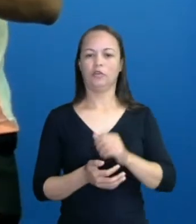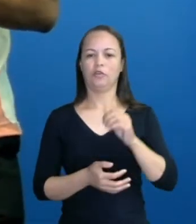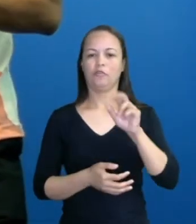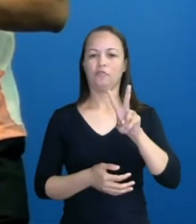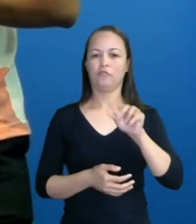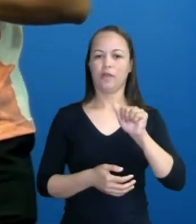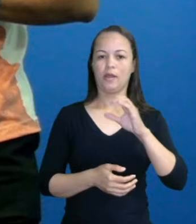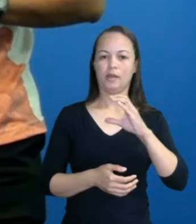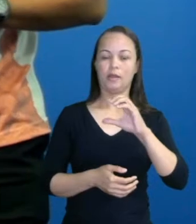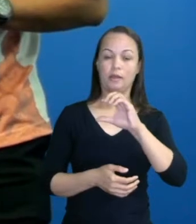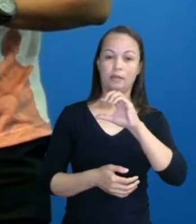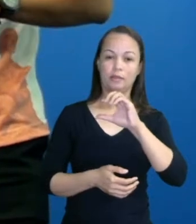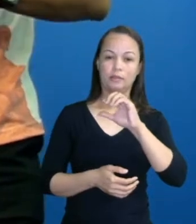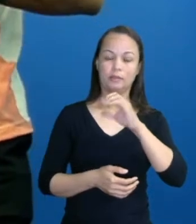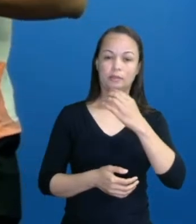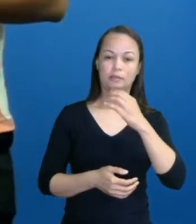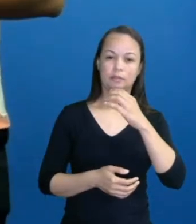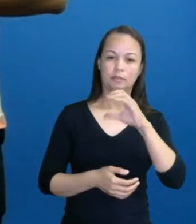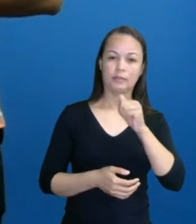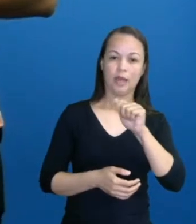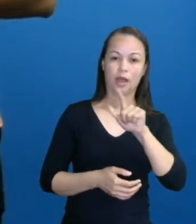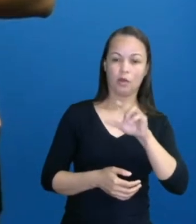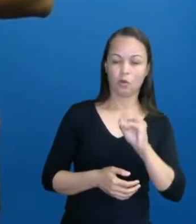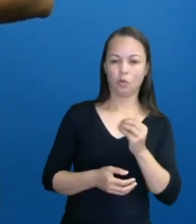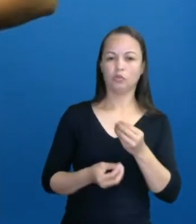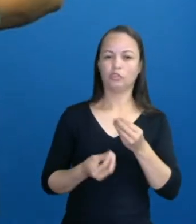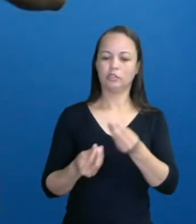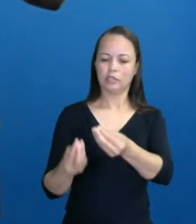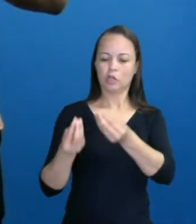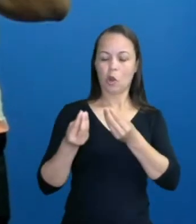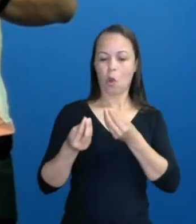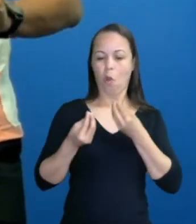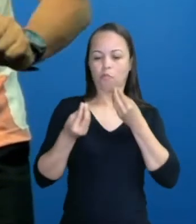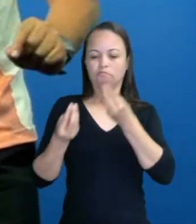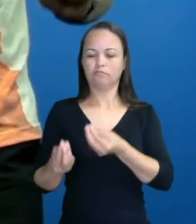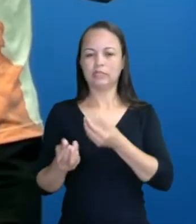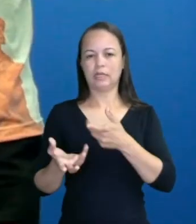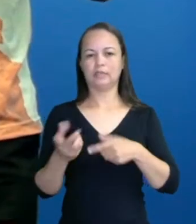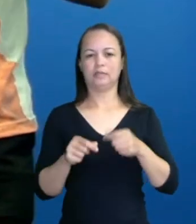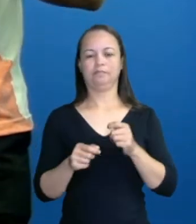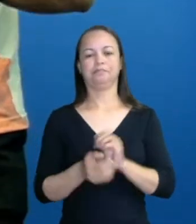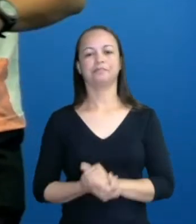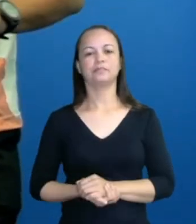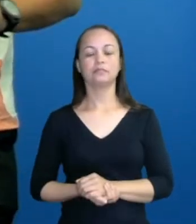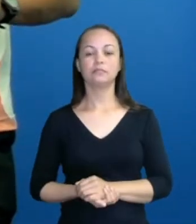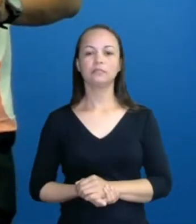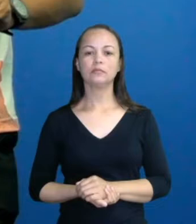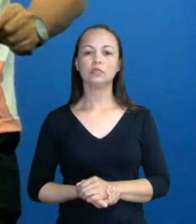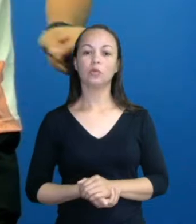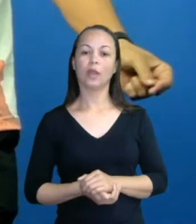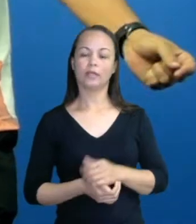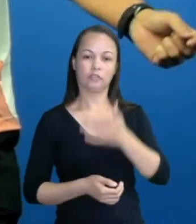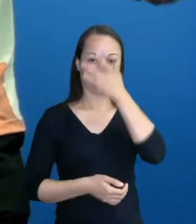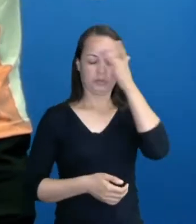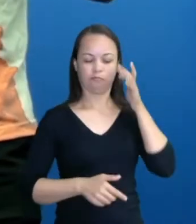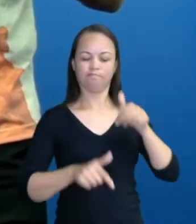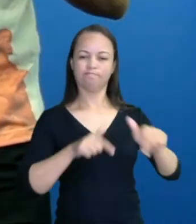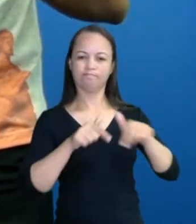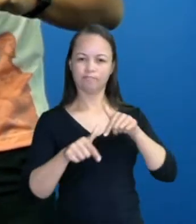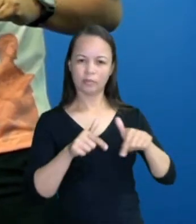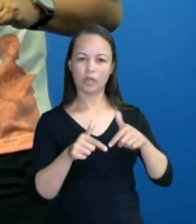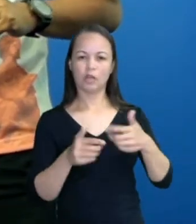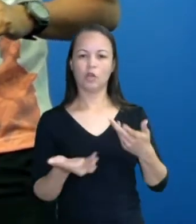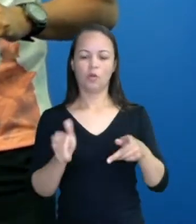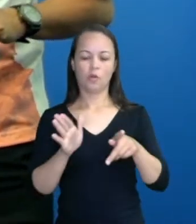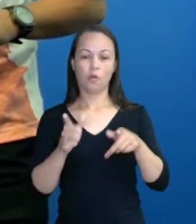recebe e deve obrigações para o suzerano. No caso, os servos, aqueles